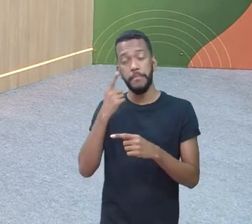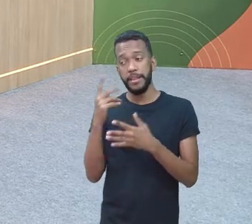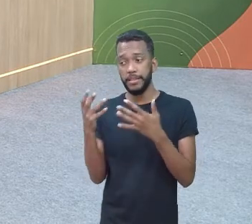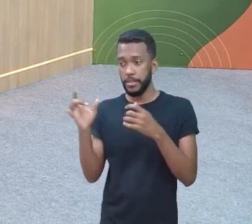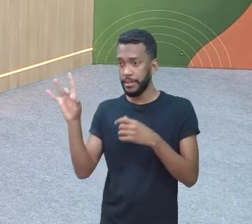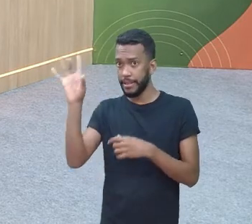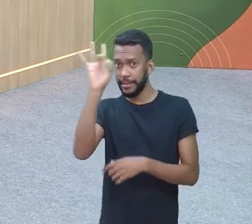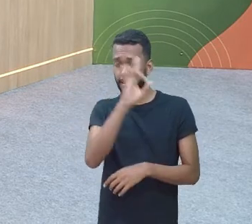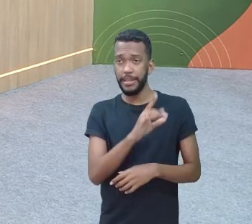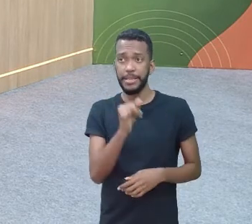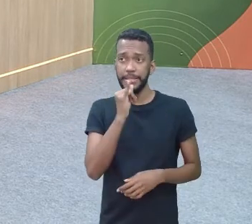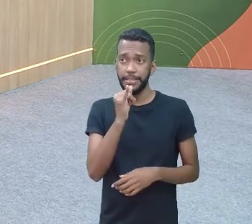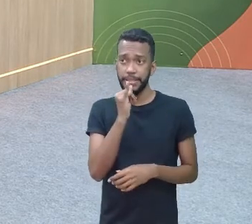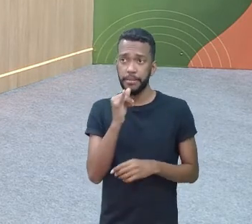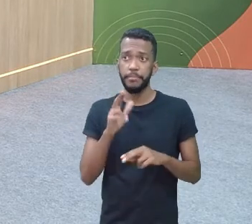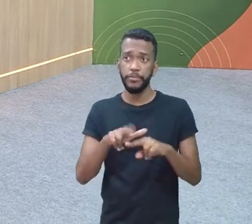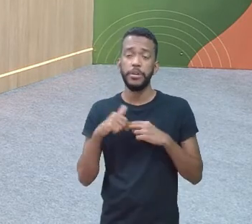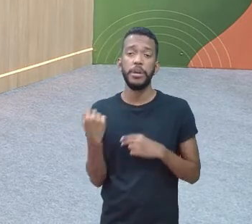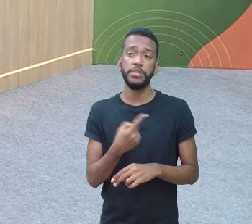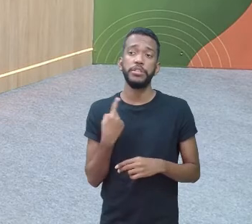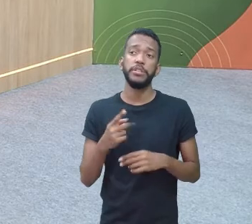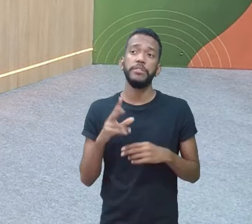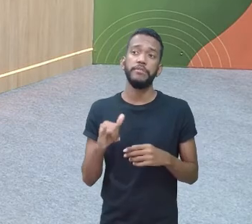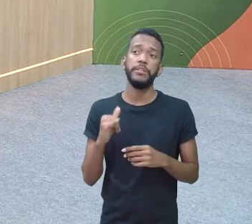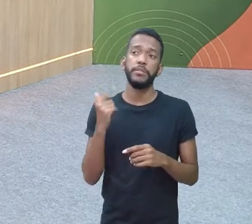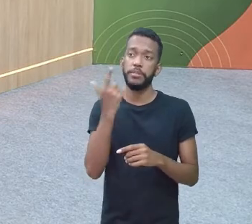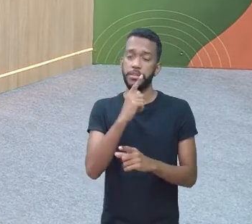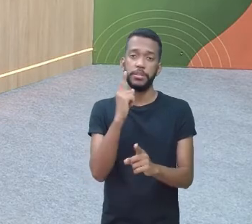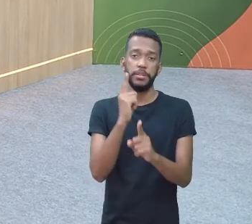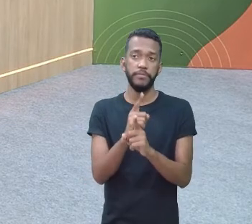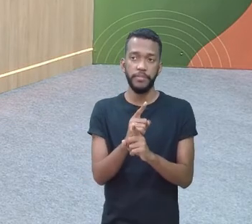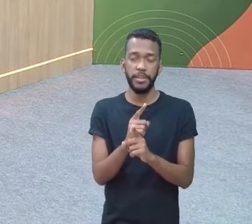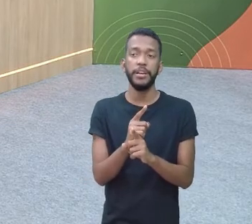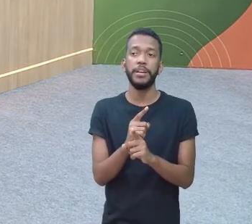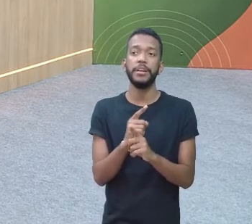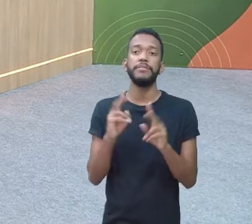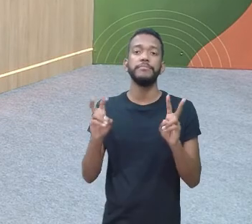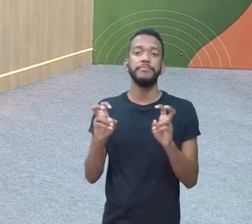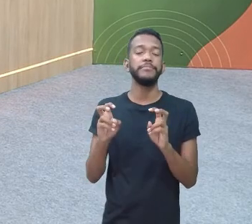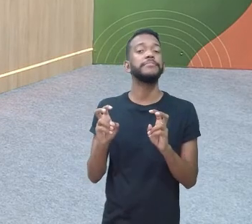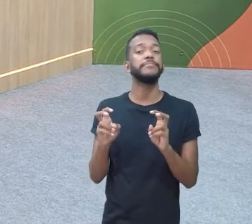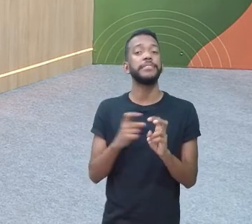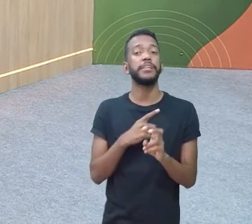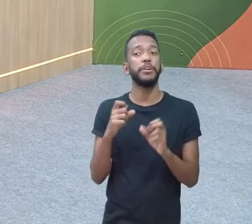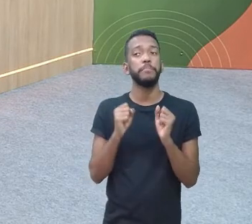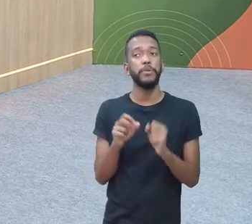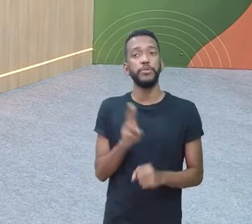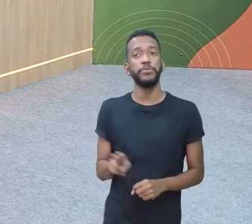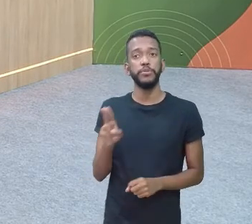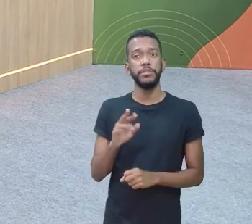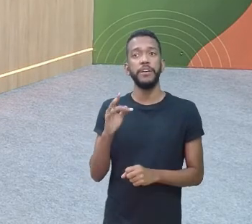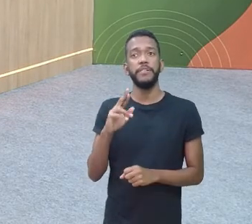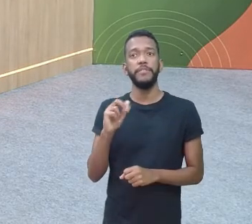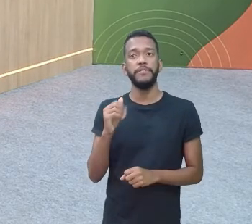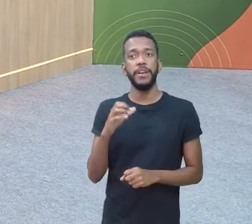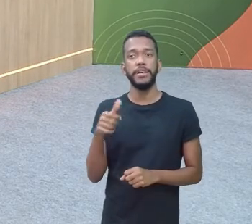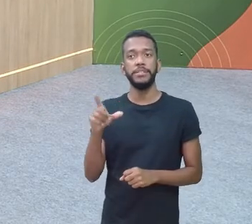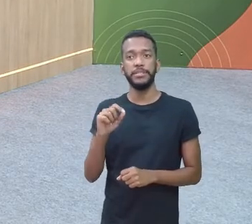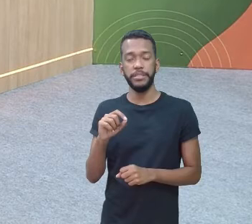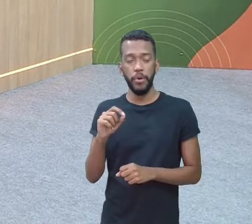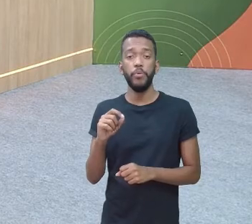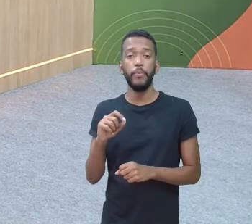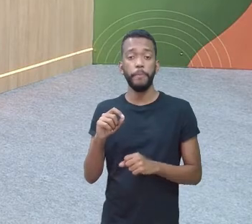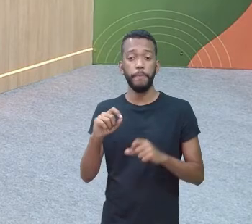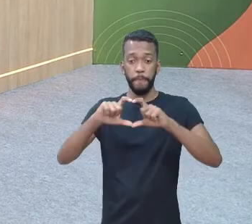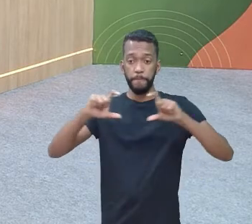cada um desses exemplos para que a gente consiga identificar na questão quando eu tiver de utilizar a fração como parte todo,